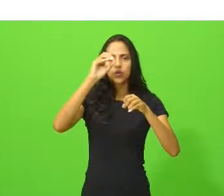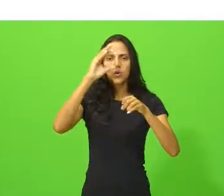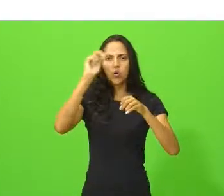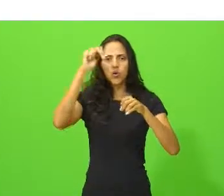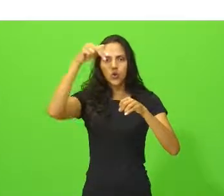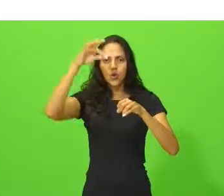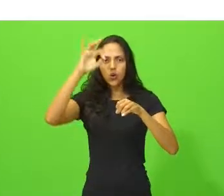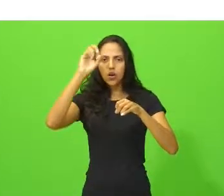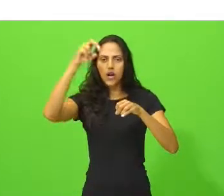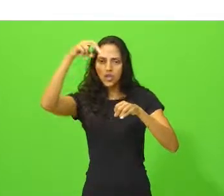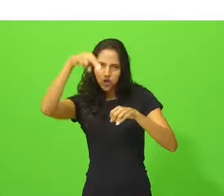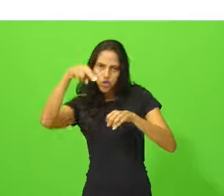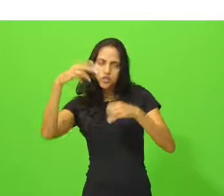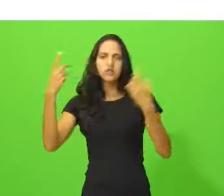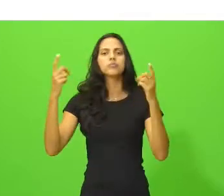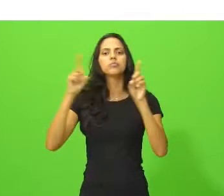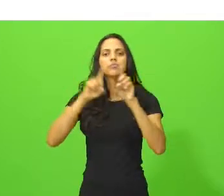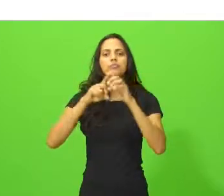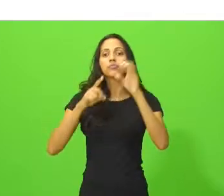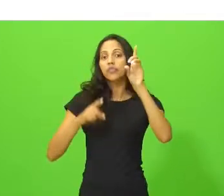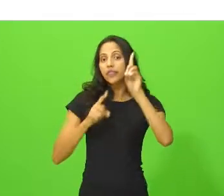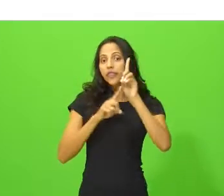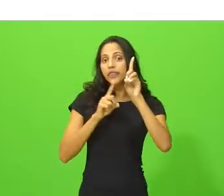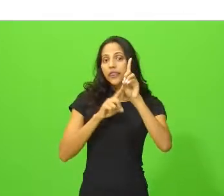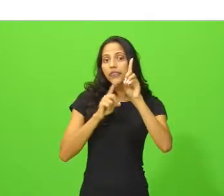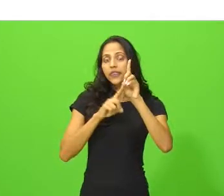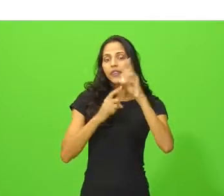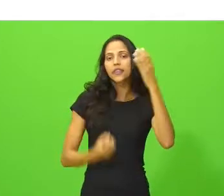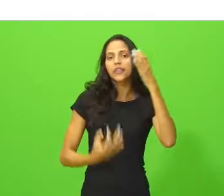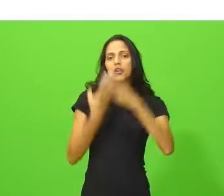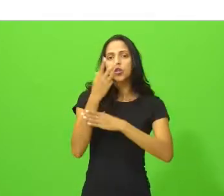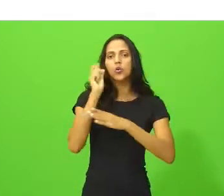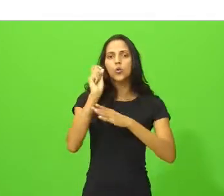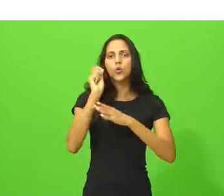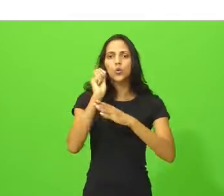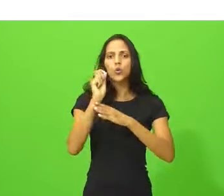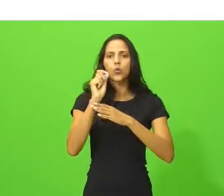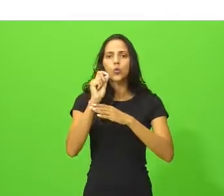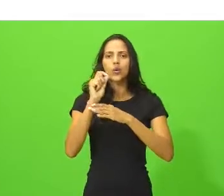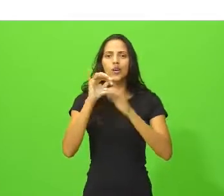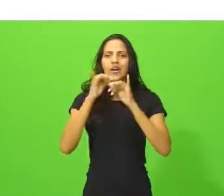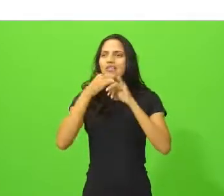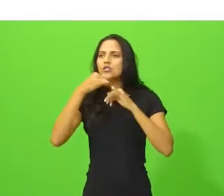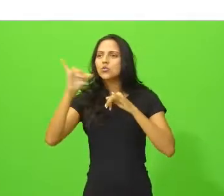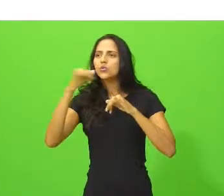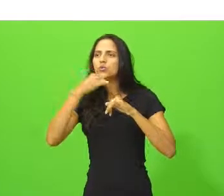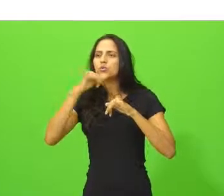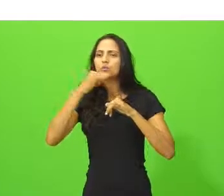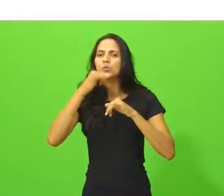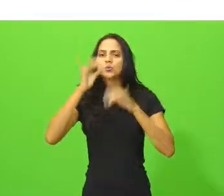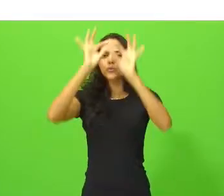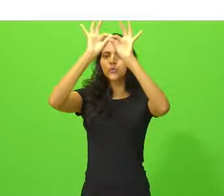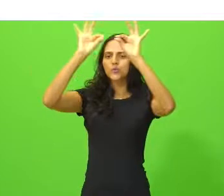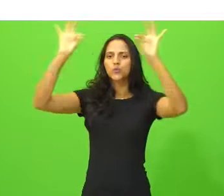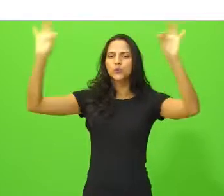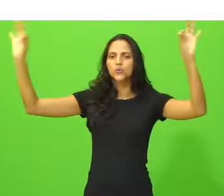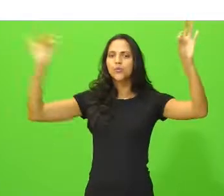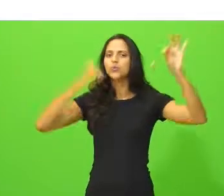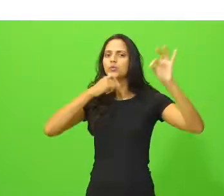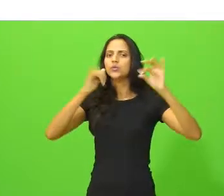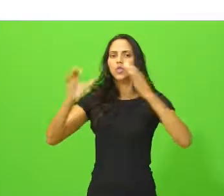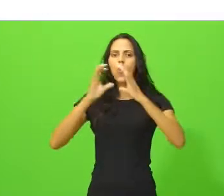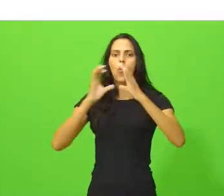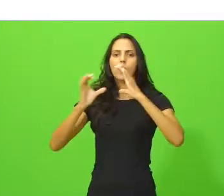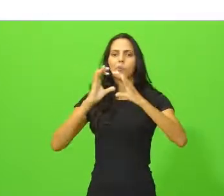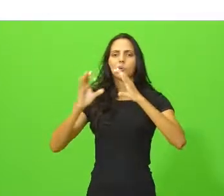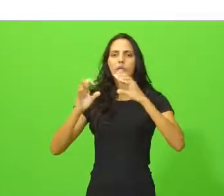e Madeira. Letra D. Instalação de cabos para a formação de uma rede informatizada de